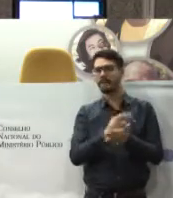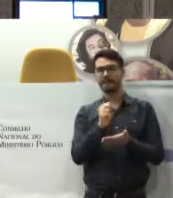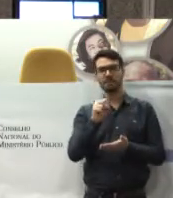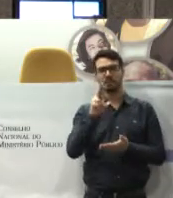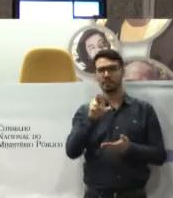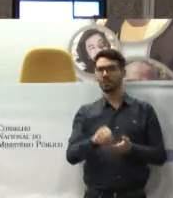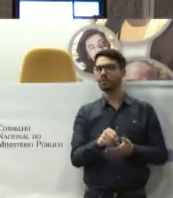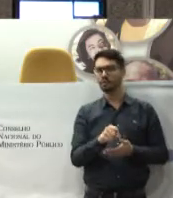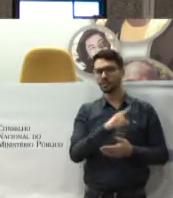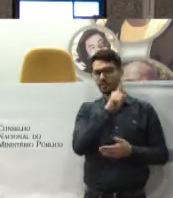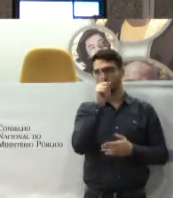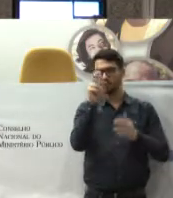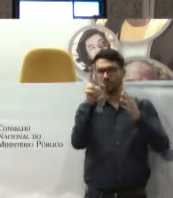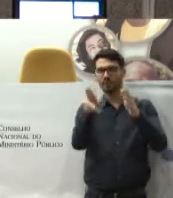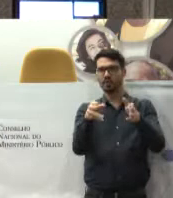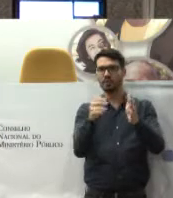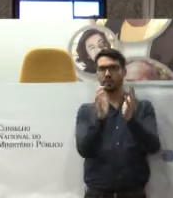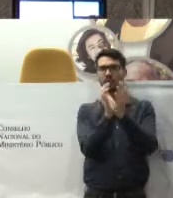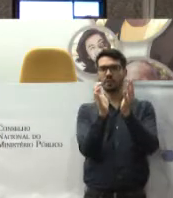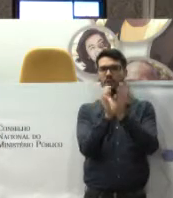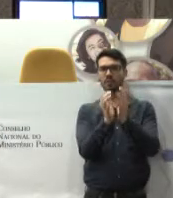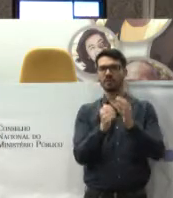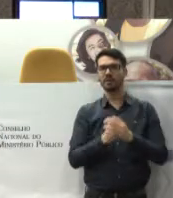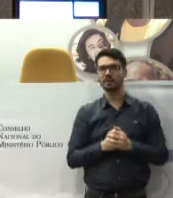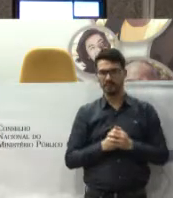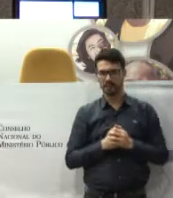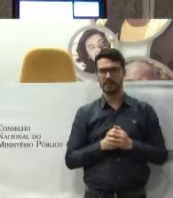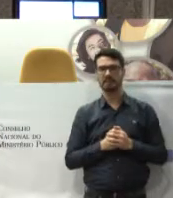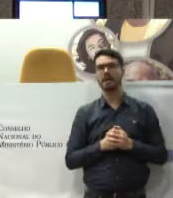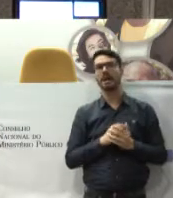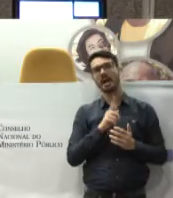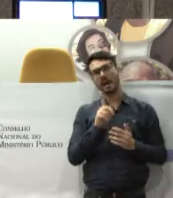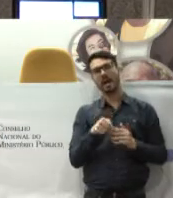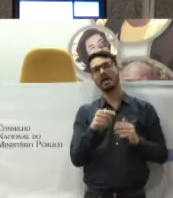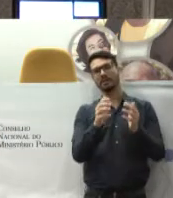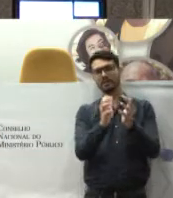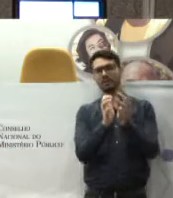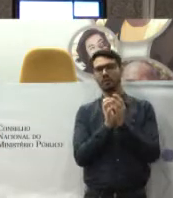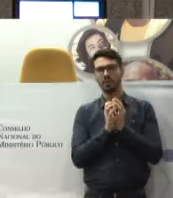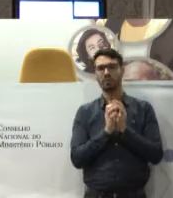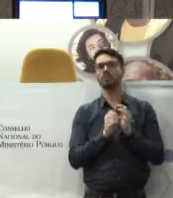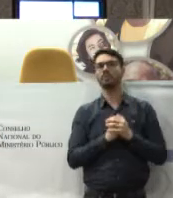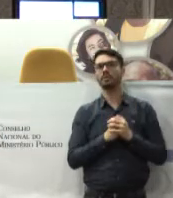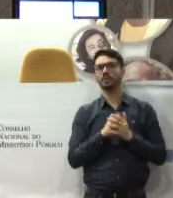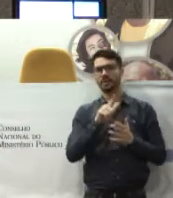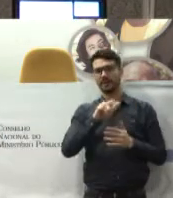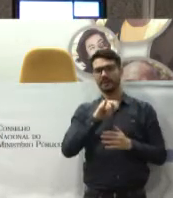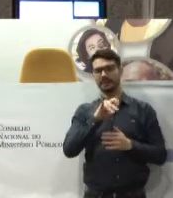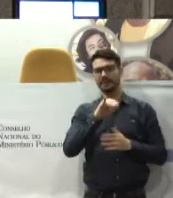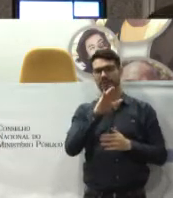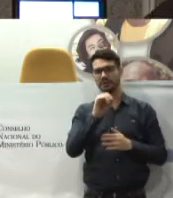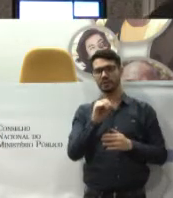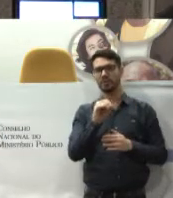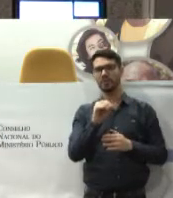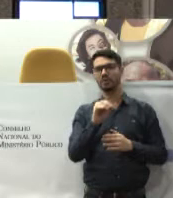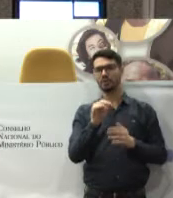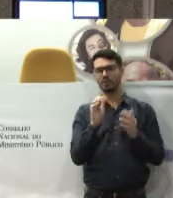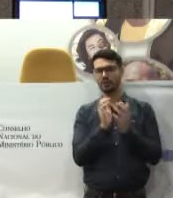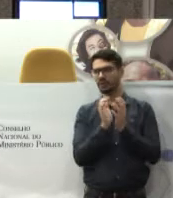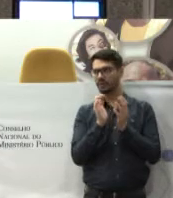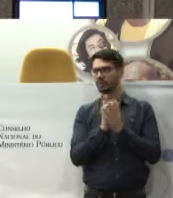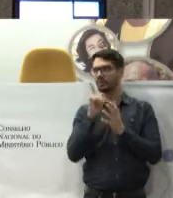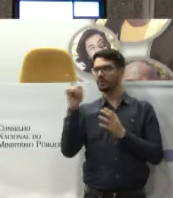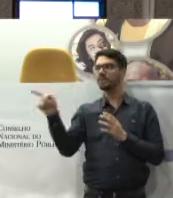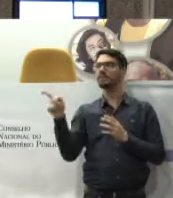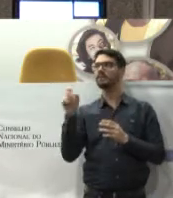que os trata coletivamente, então o litígio é coletivo. Eu só vou ter um litígio individual com o secretário de saúde